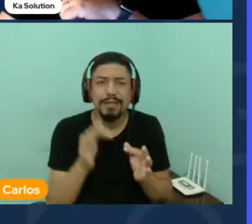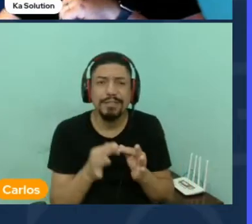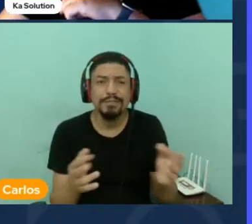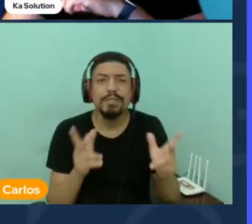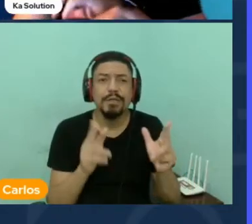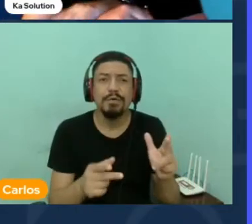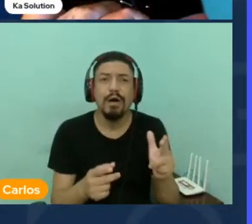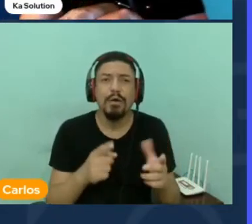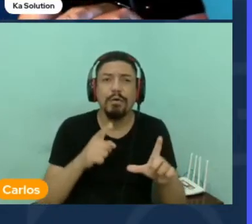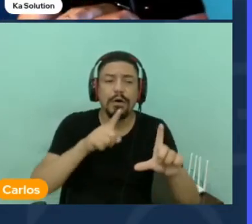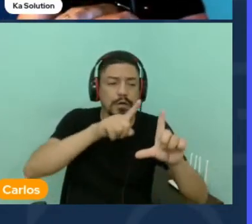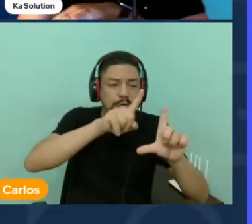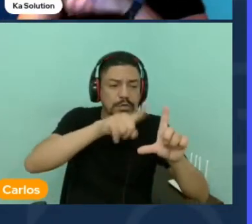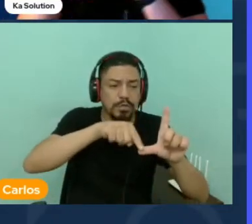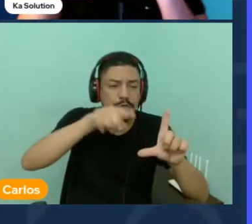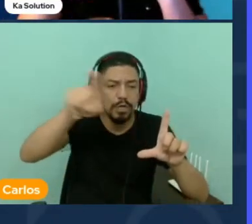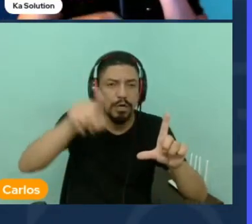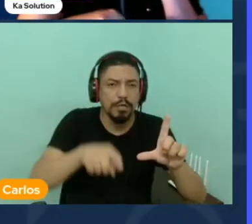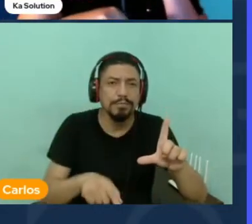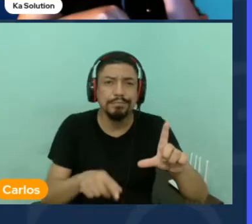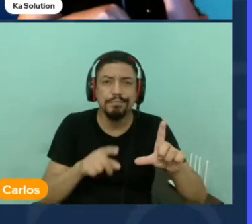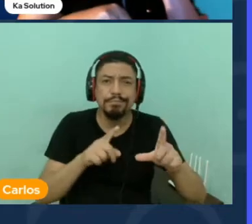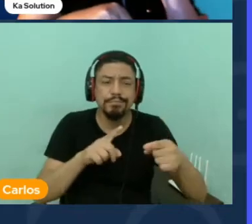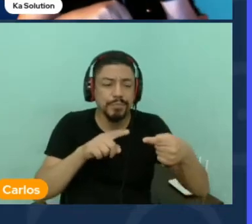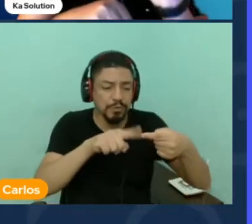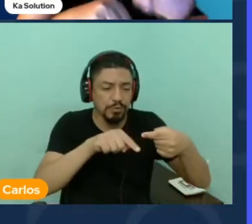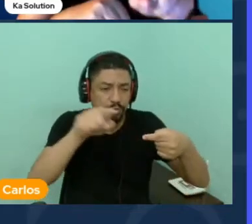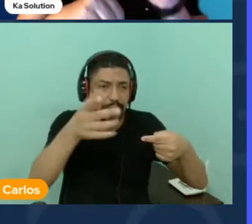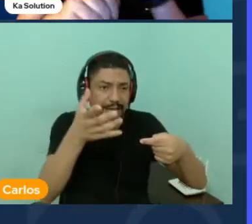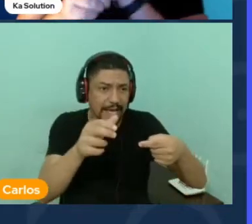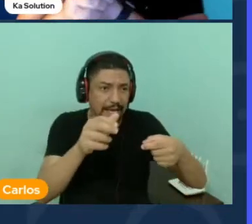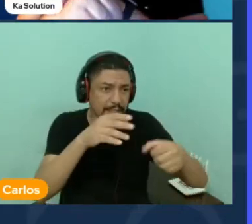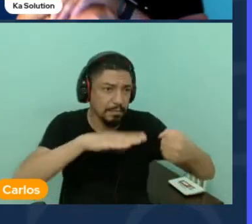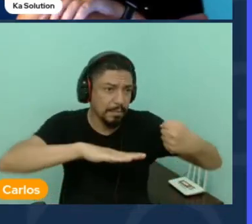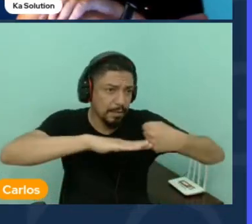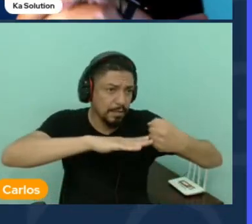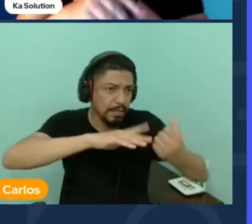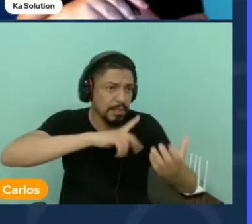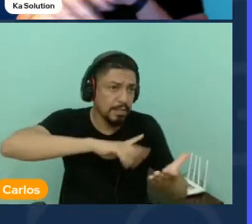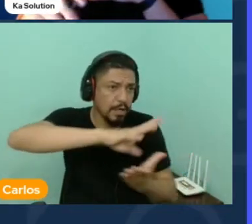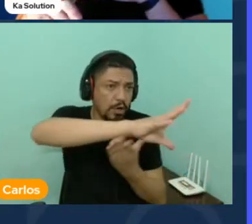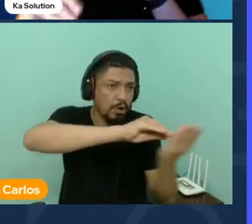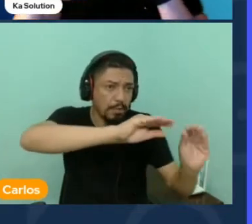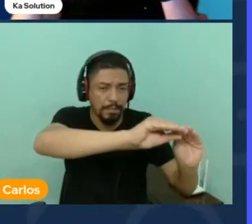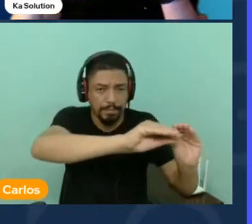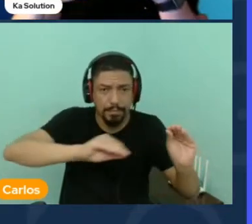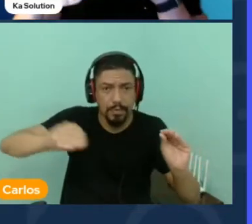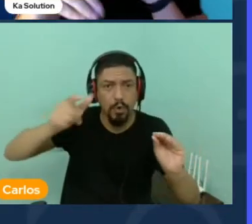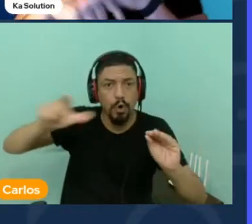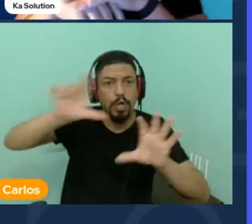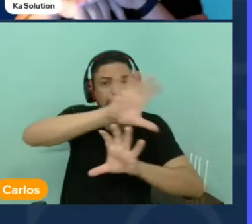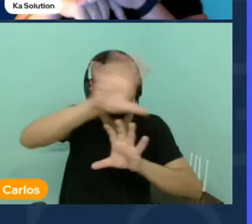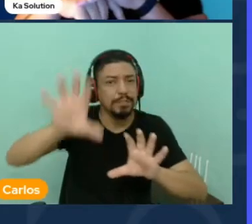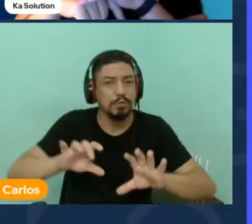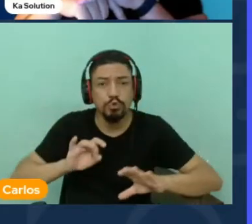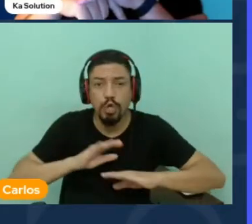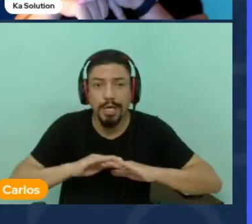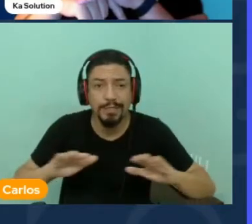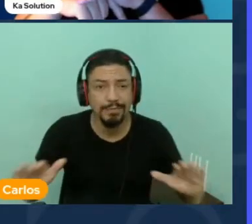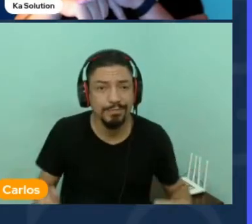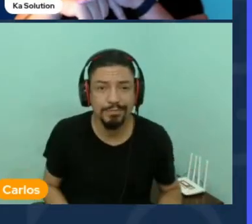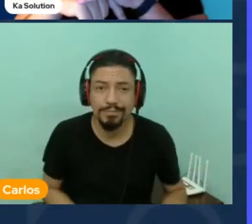uma checkbox. Dizer assim, eu quero que esse banco de dados seja multi-AZ. Pronto. O resto é tudo